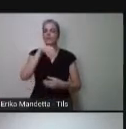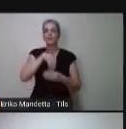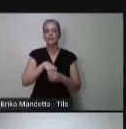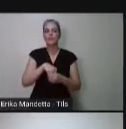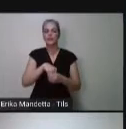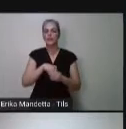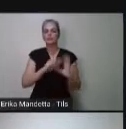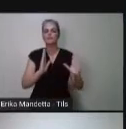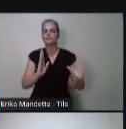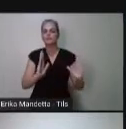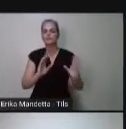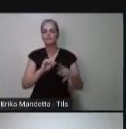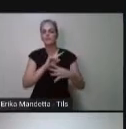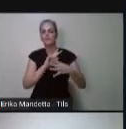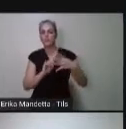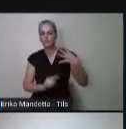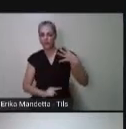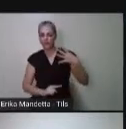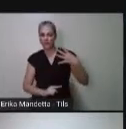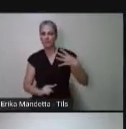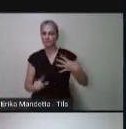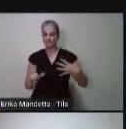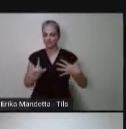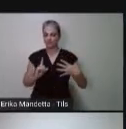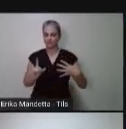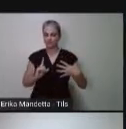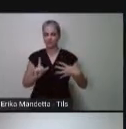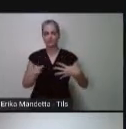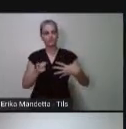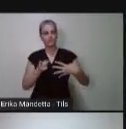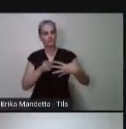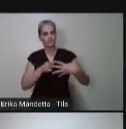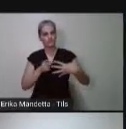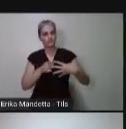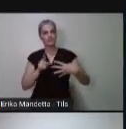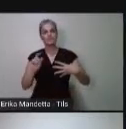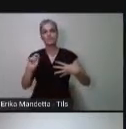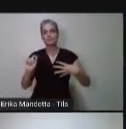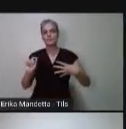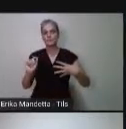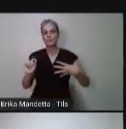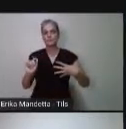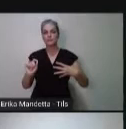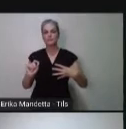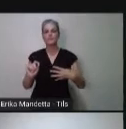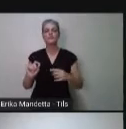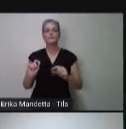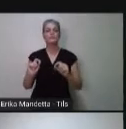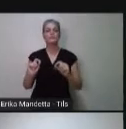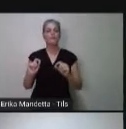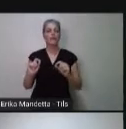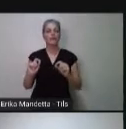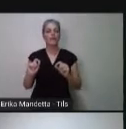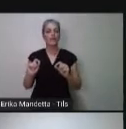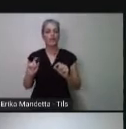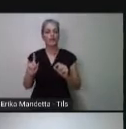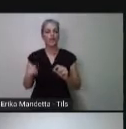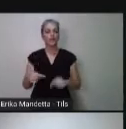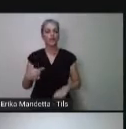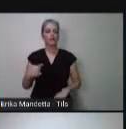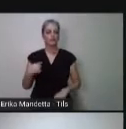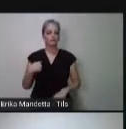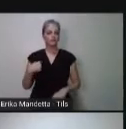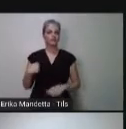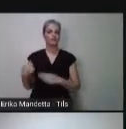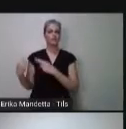4 unidades, certo? A primeira unidade, ela é de minha